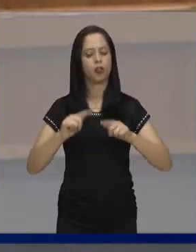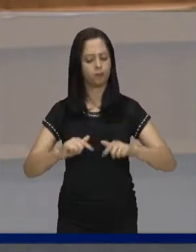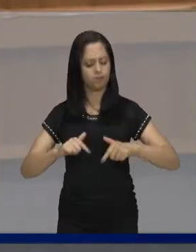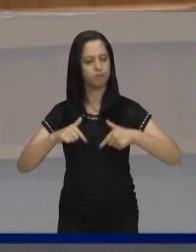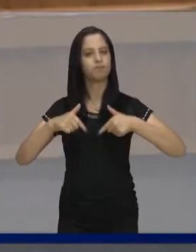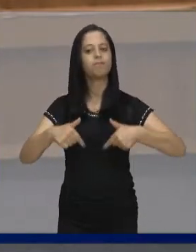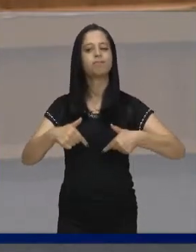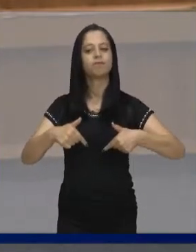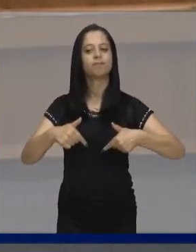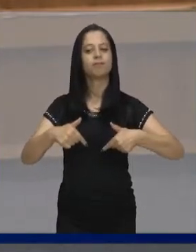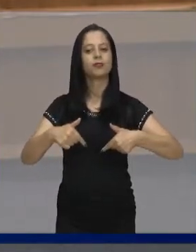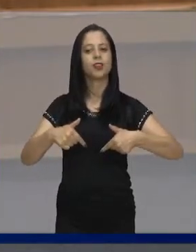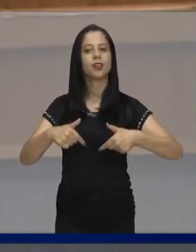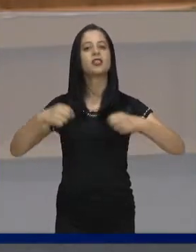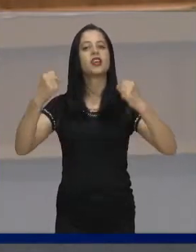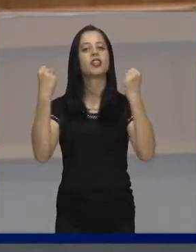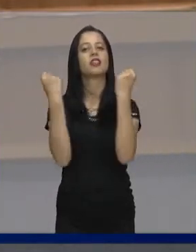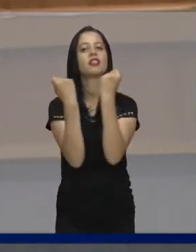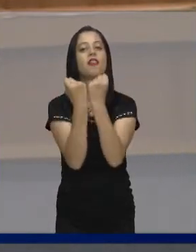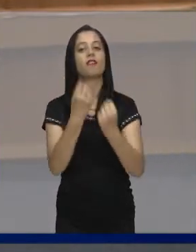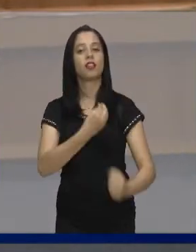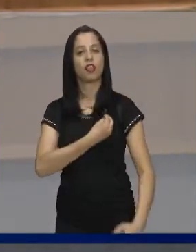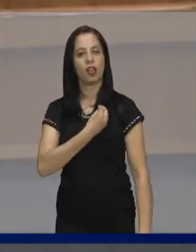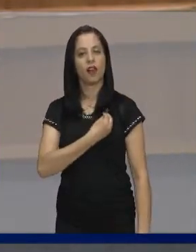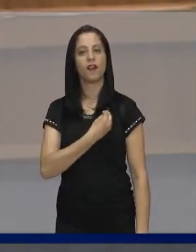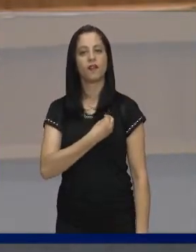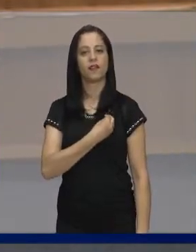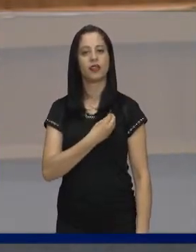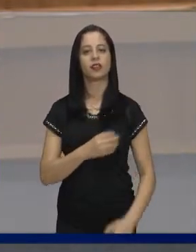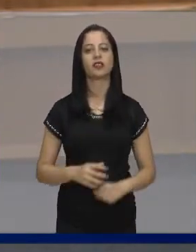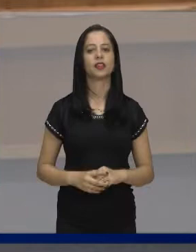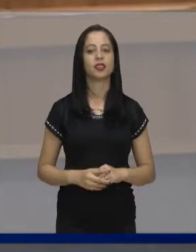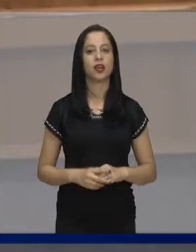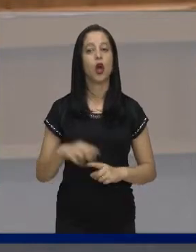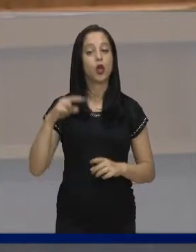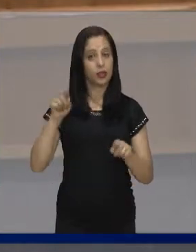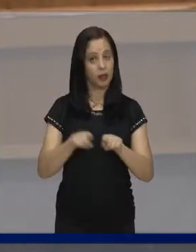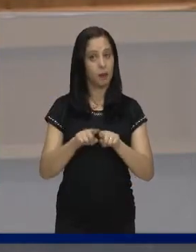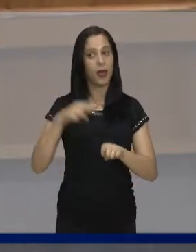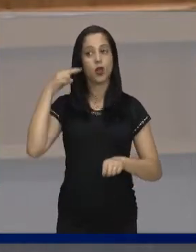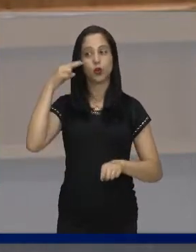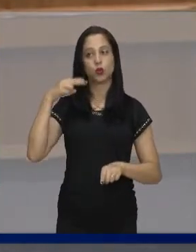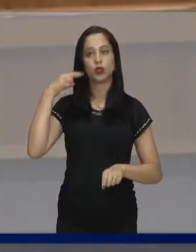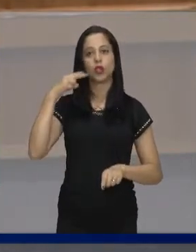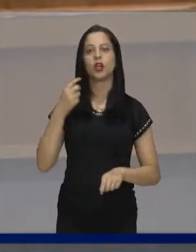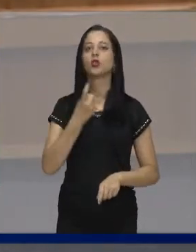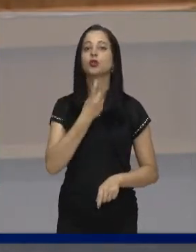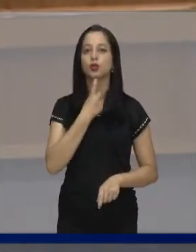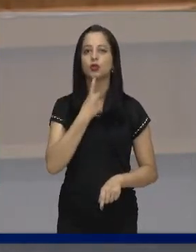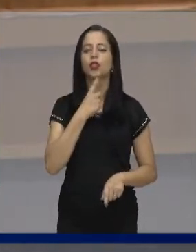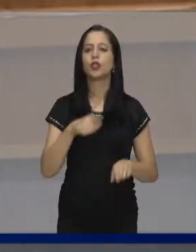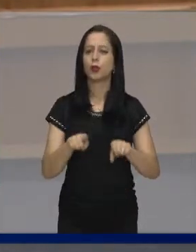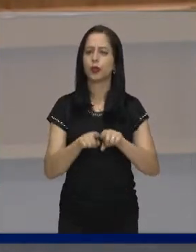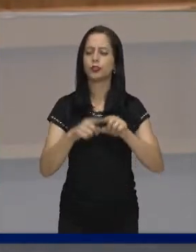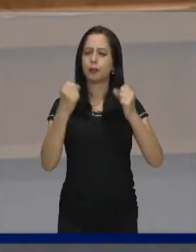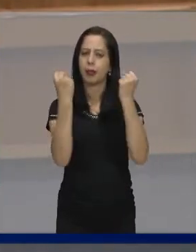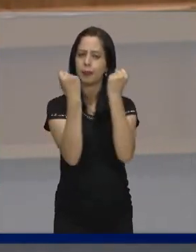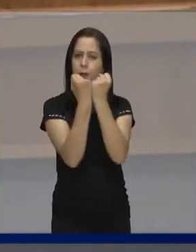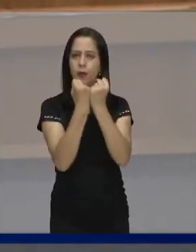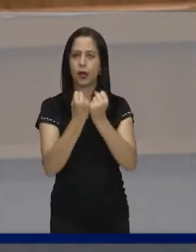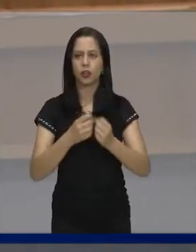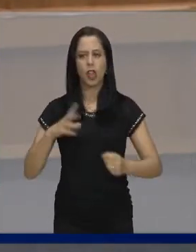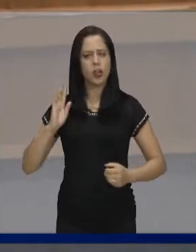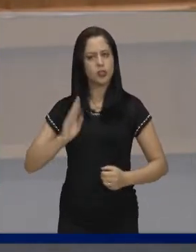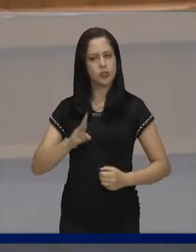batalhador em defesa da vida, que é o parlamentar Juvenil. Não é de hoje que a gente acompanha o seu